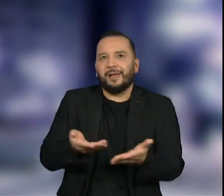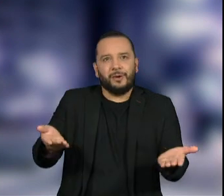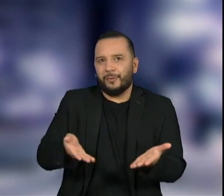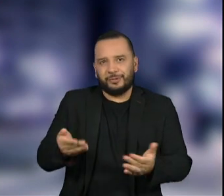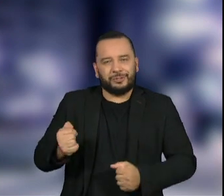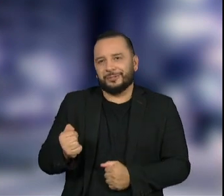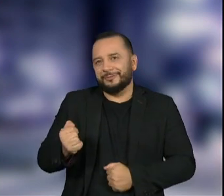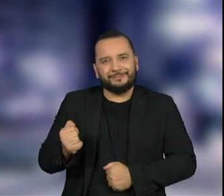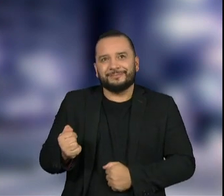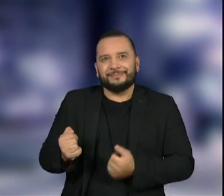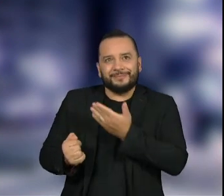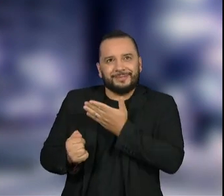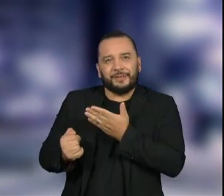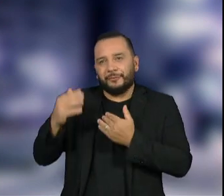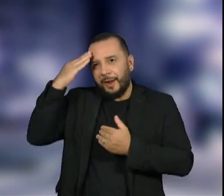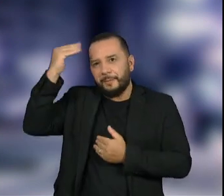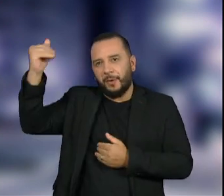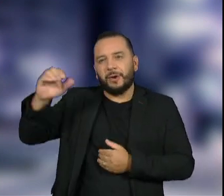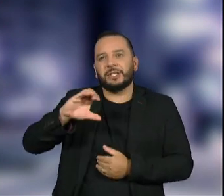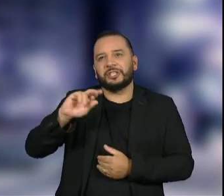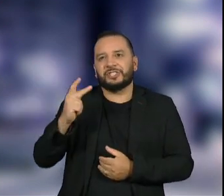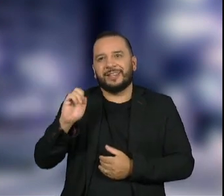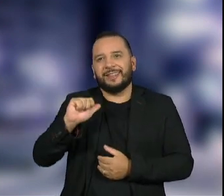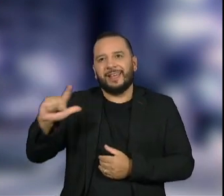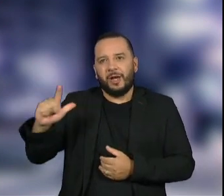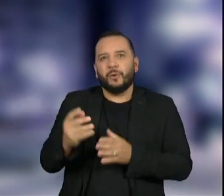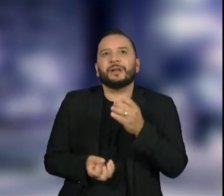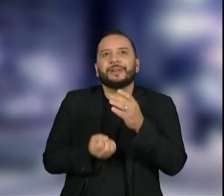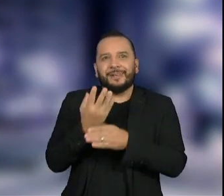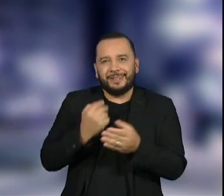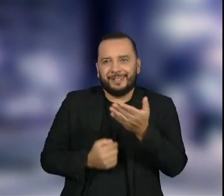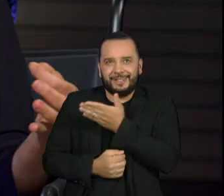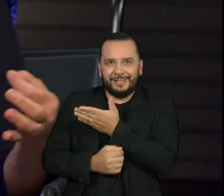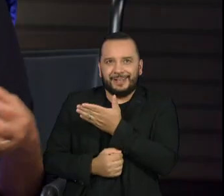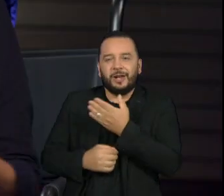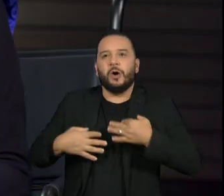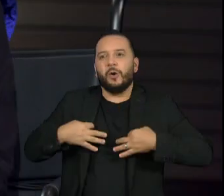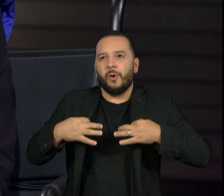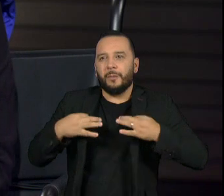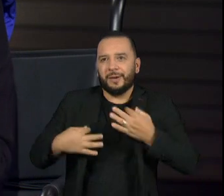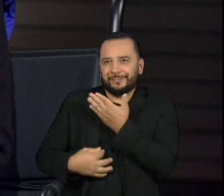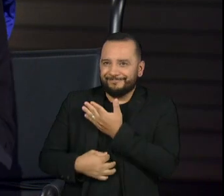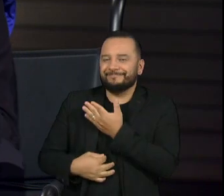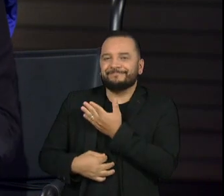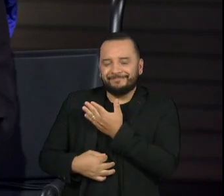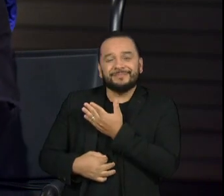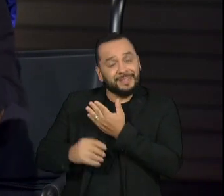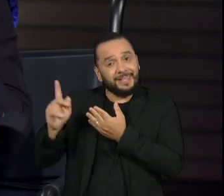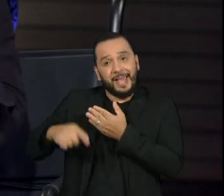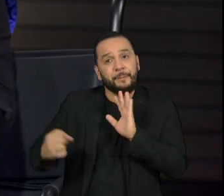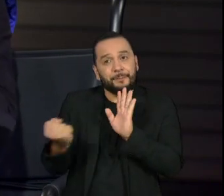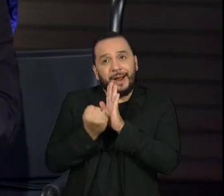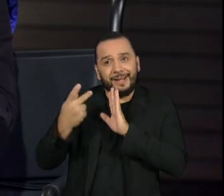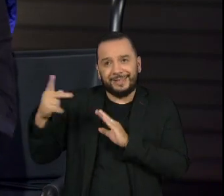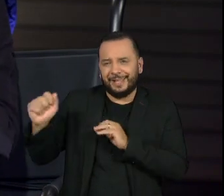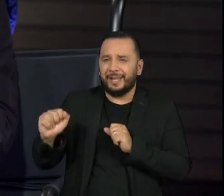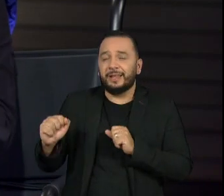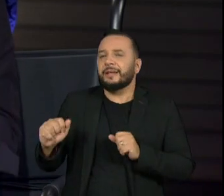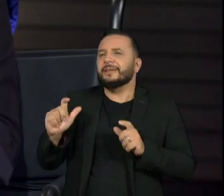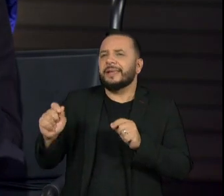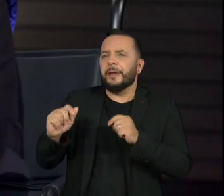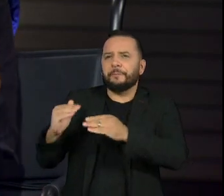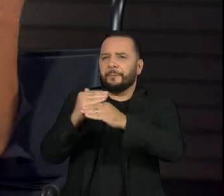século depois, a Chanel ainda faz tweed, que virou o DNA dela. Então, ela foi quebrando